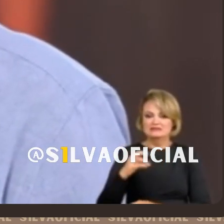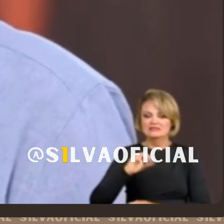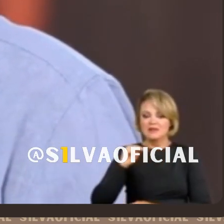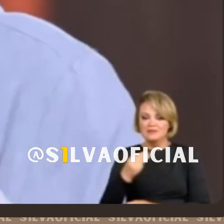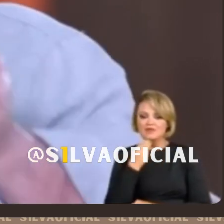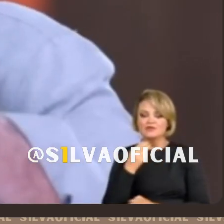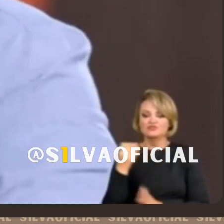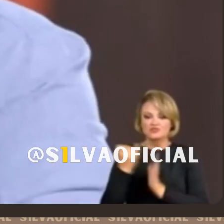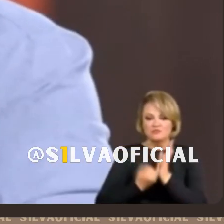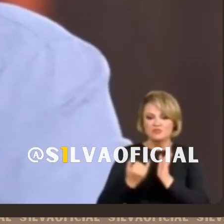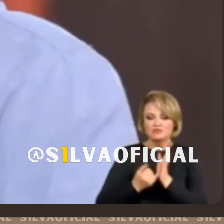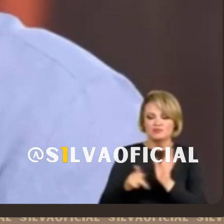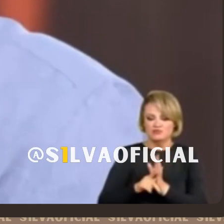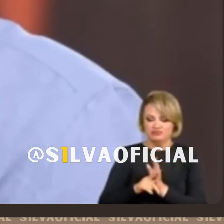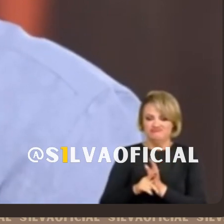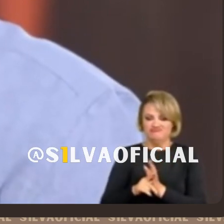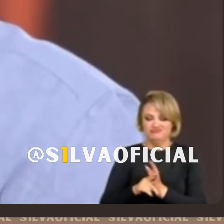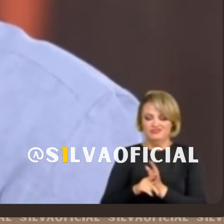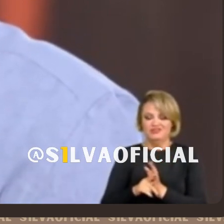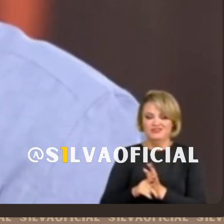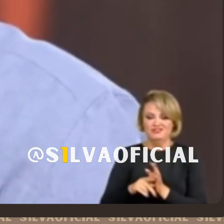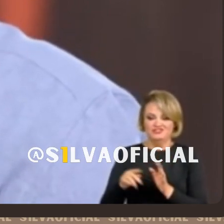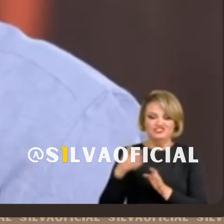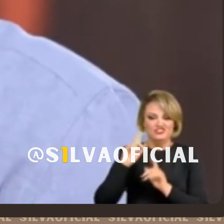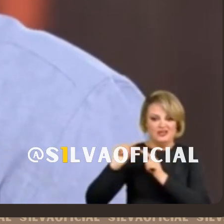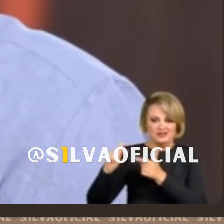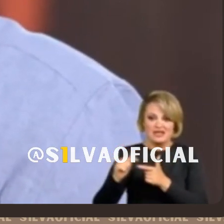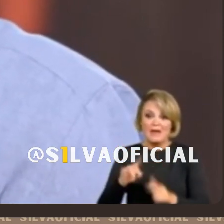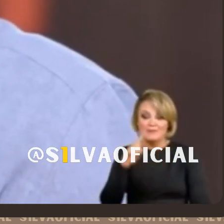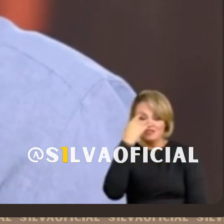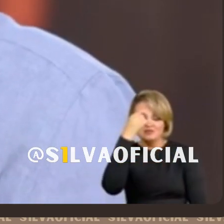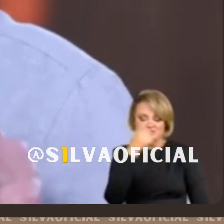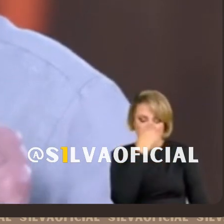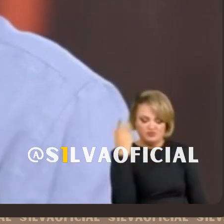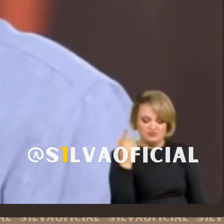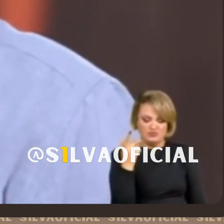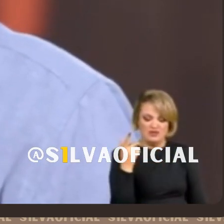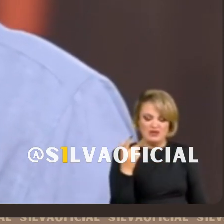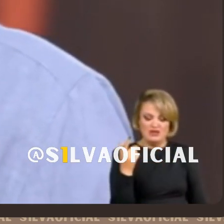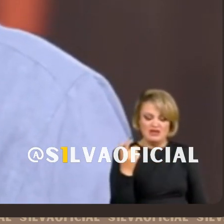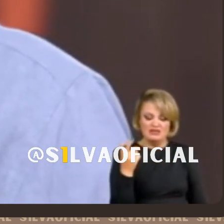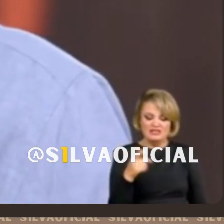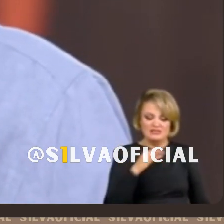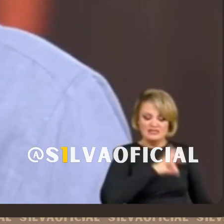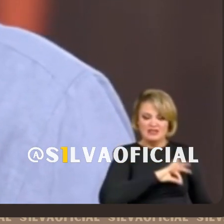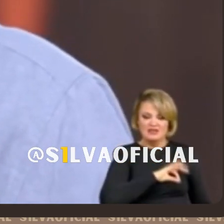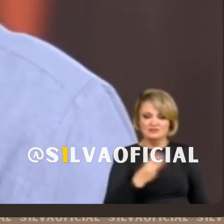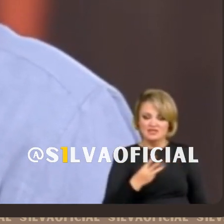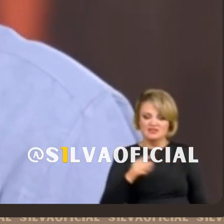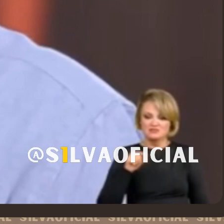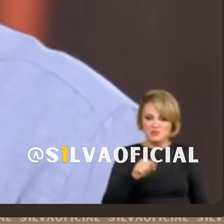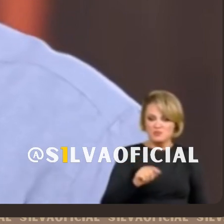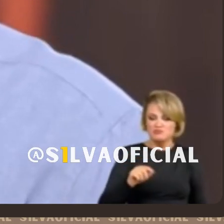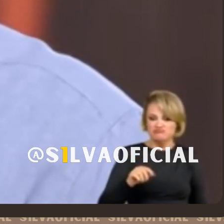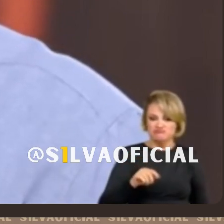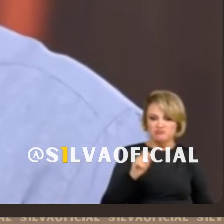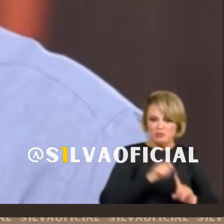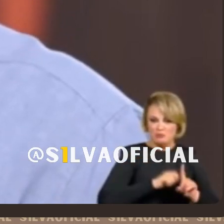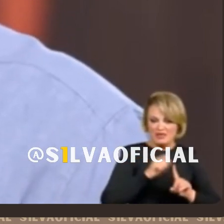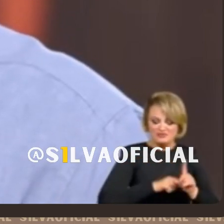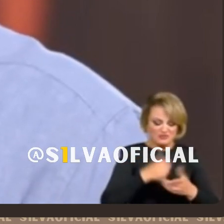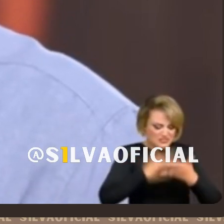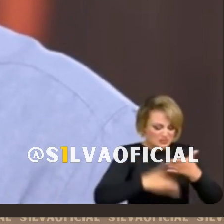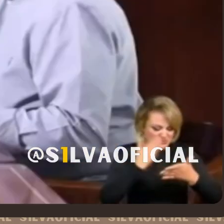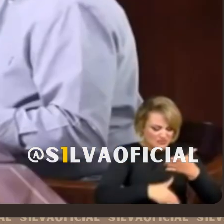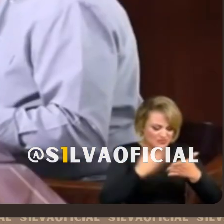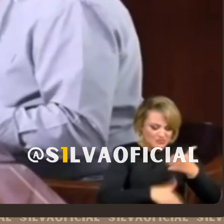por mês, vem descontado na fonte. Não adianta ele xingar, vem descontado na fonte. Todo mês.